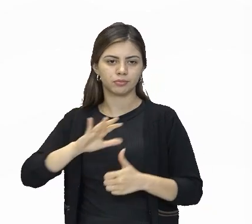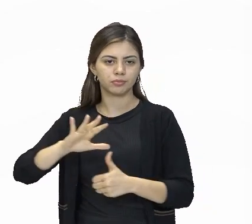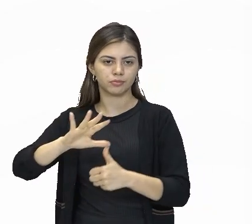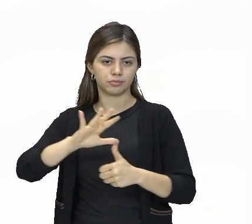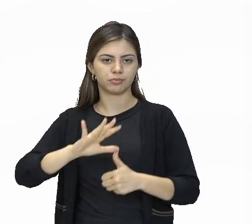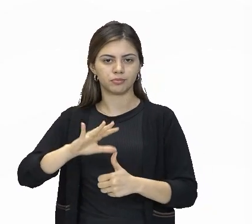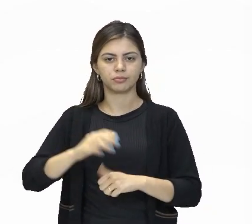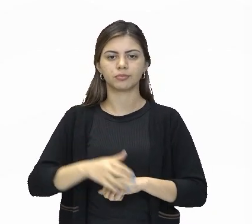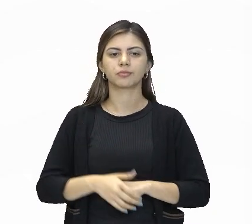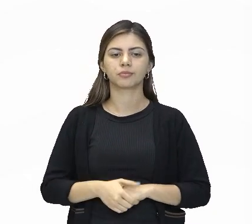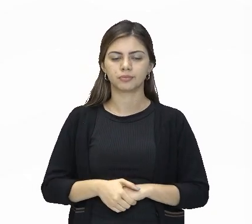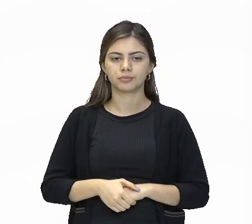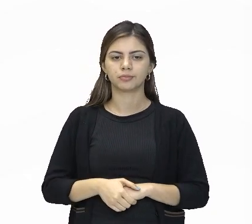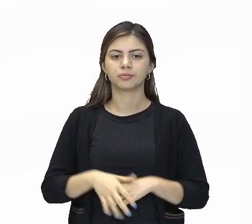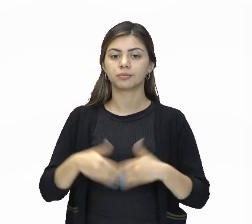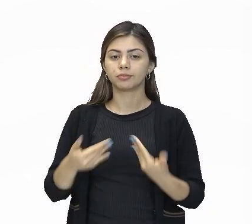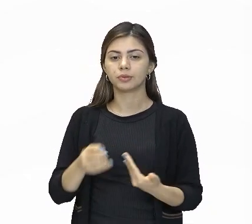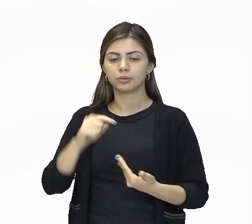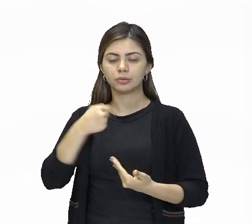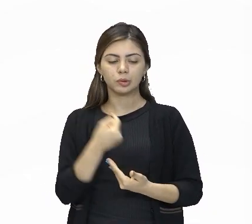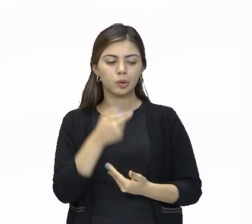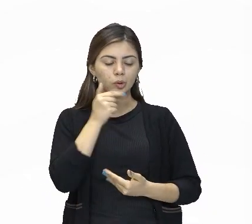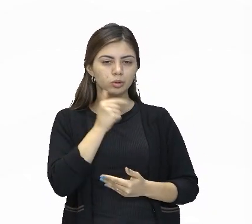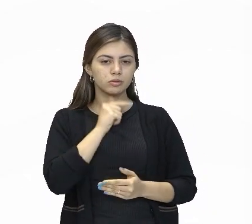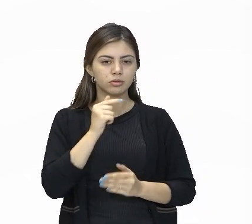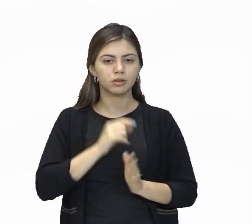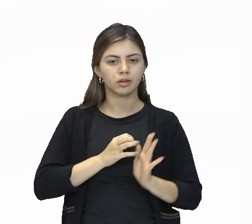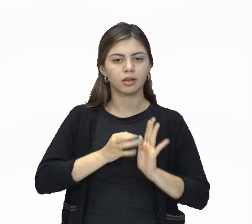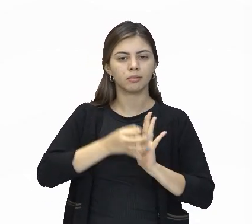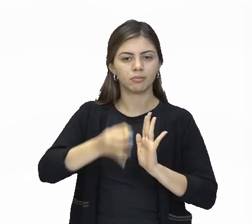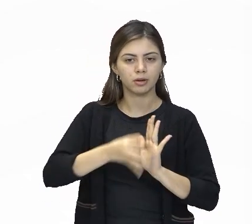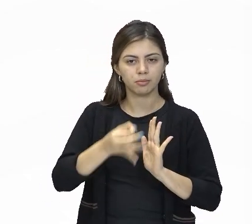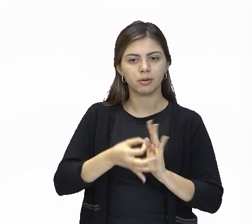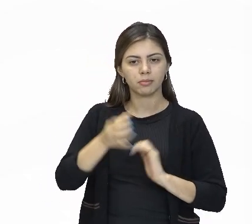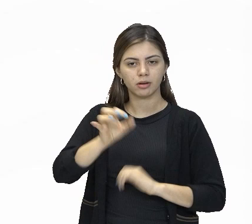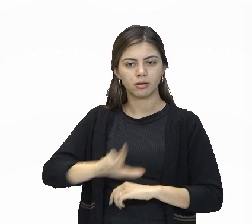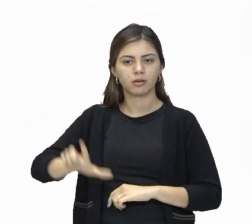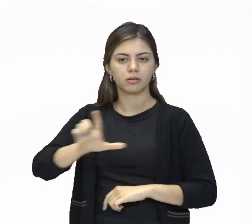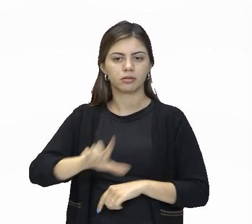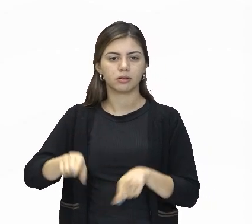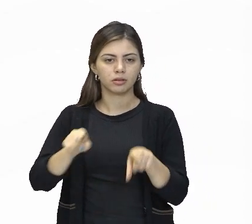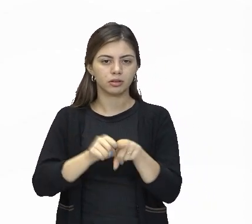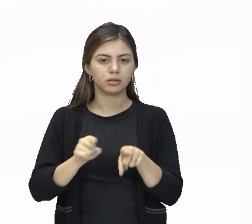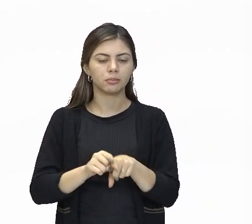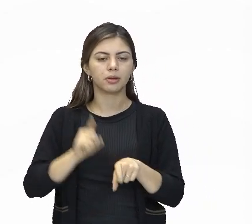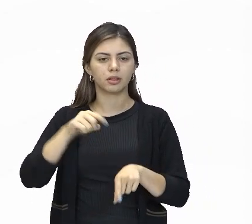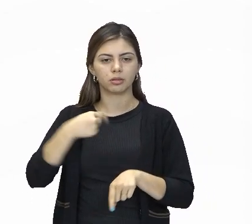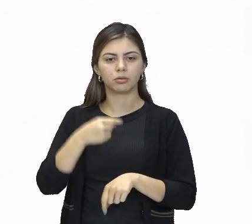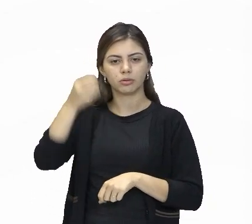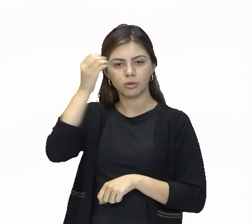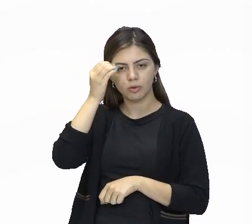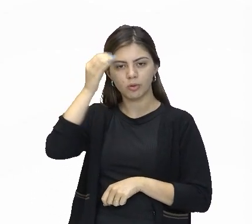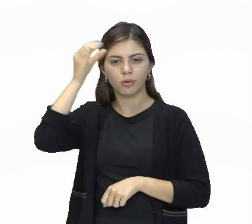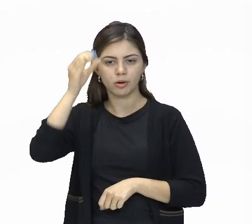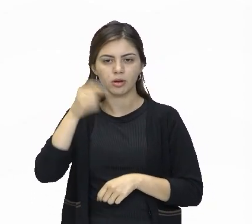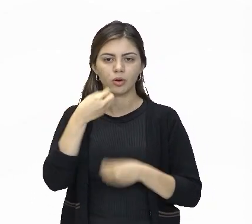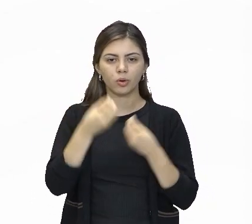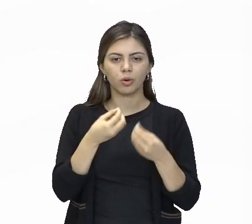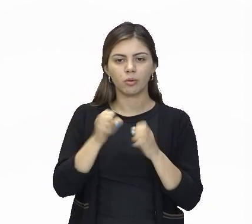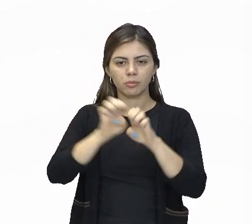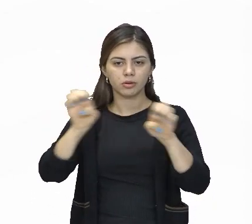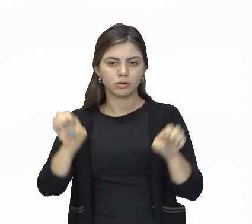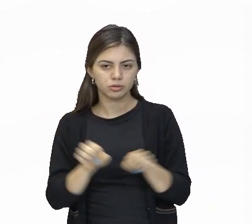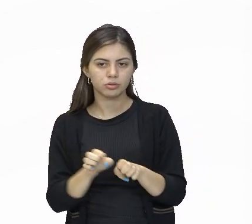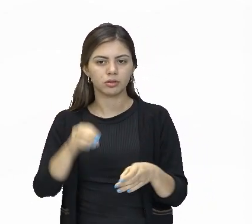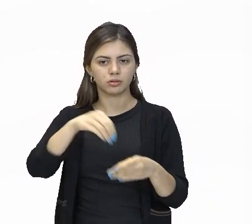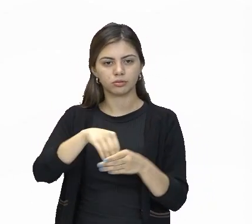e latino-americana para elaboração de crítica literária embasada nos conhecimentos de estruturas de